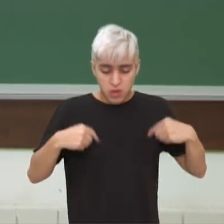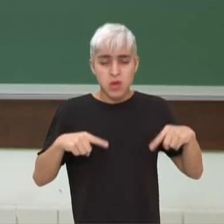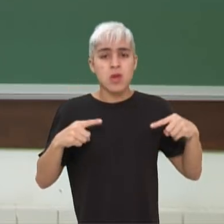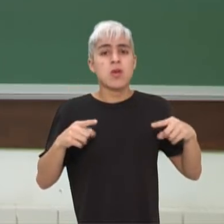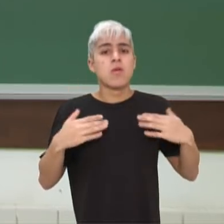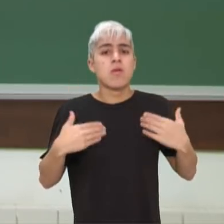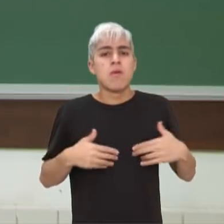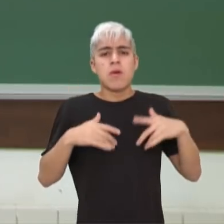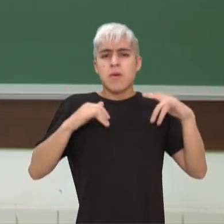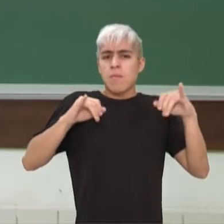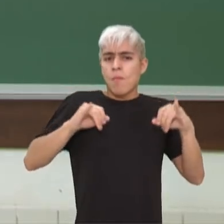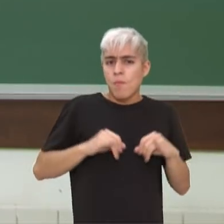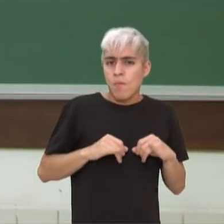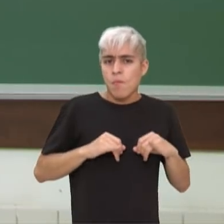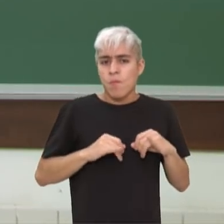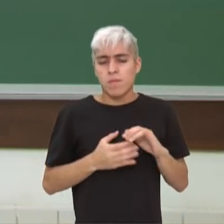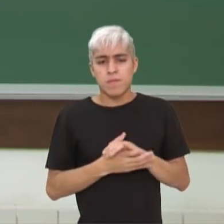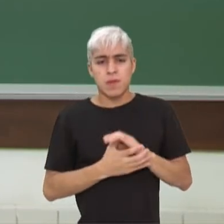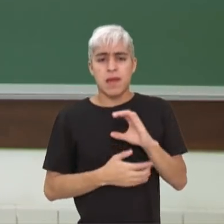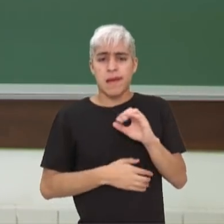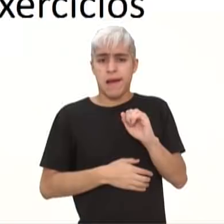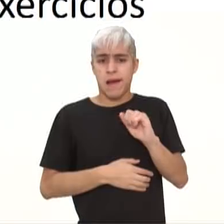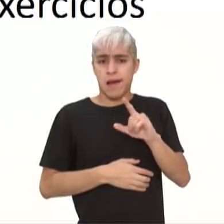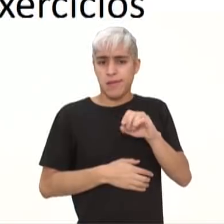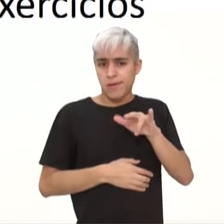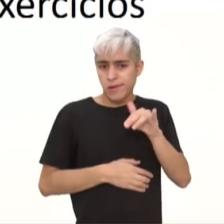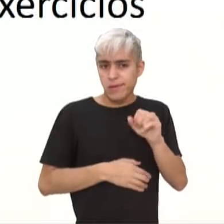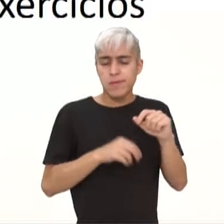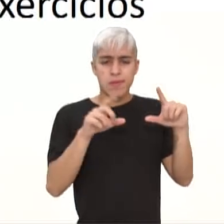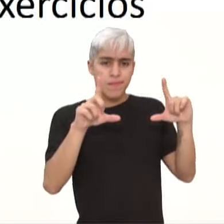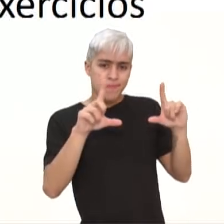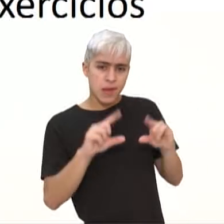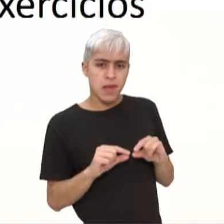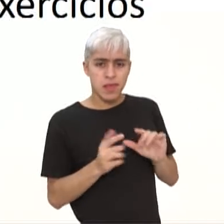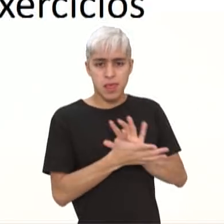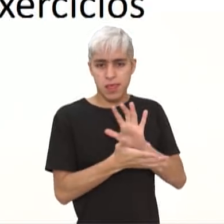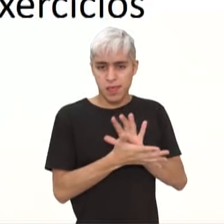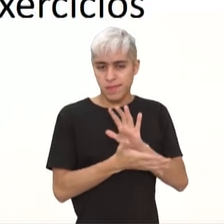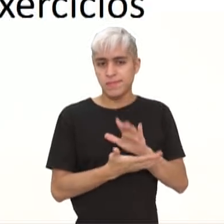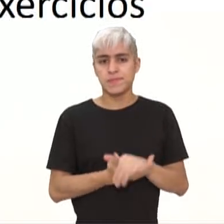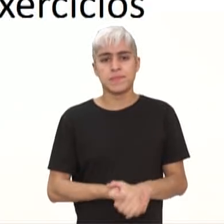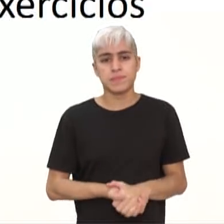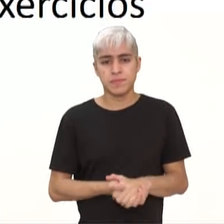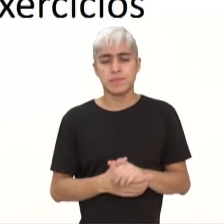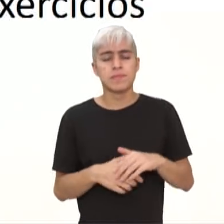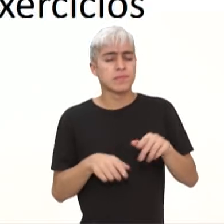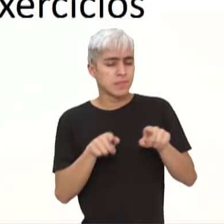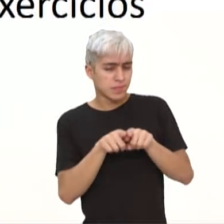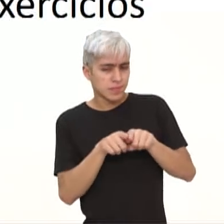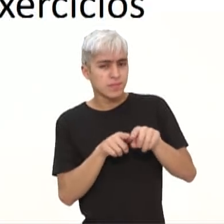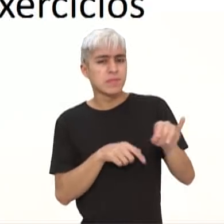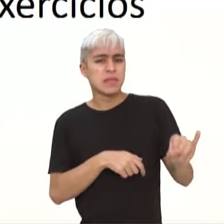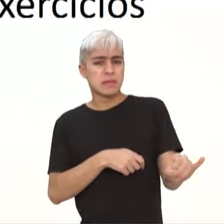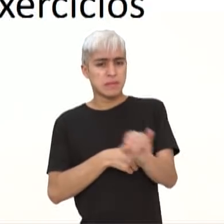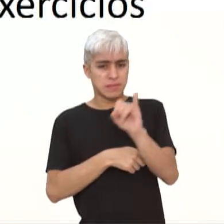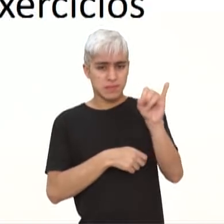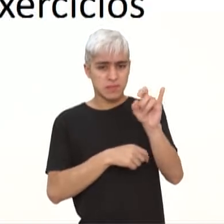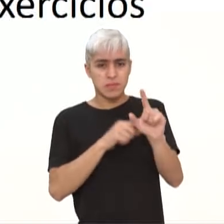ali mais calorias. Outra coisa que é bastante importante aqui é que conforme